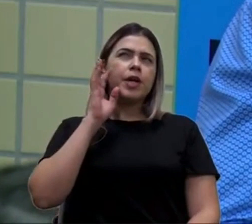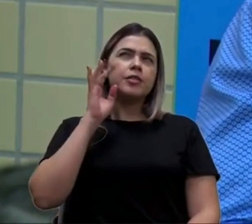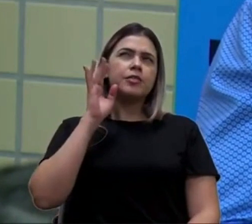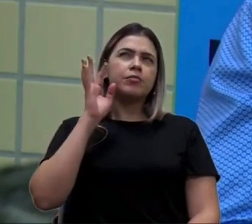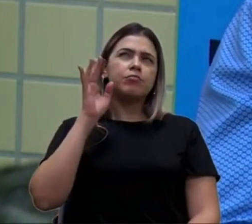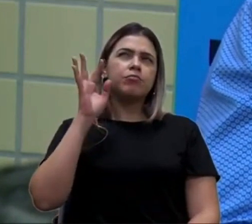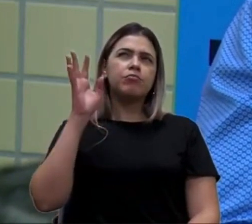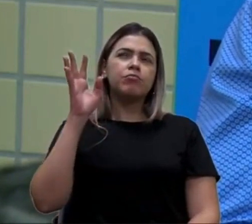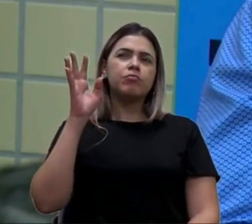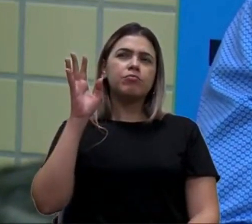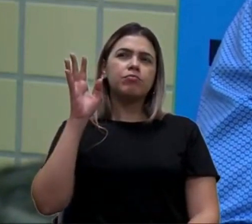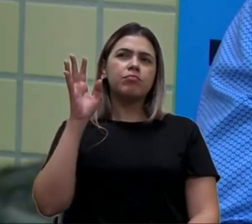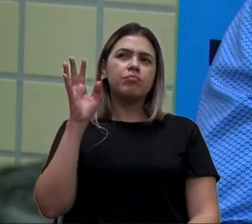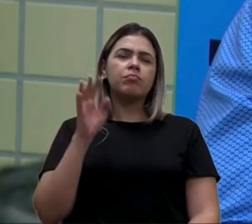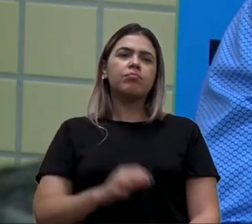penso